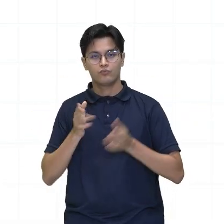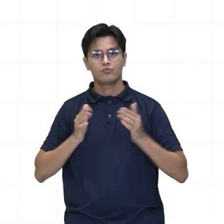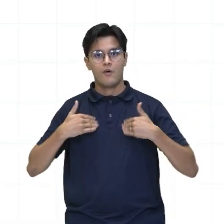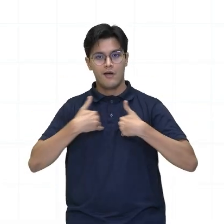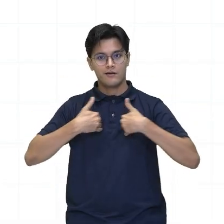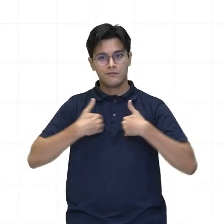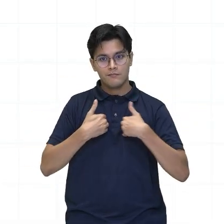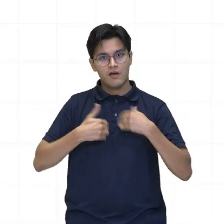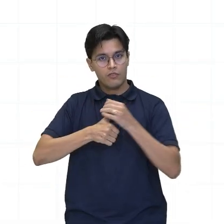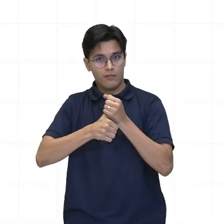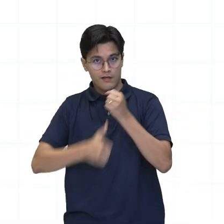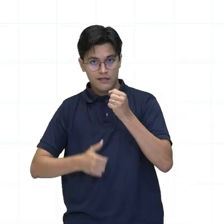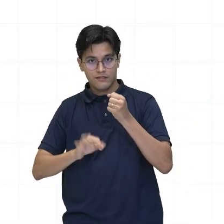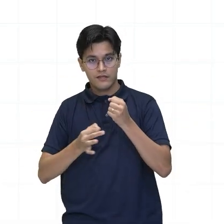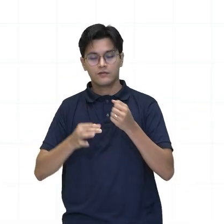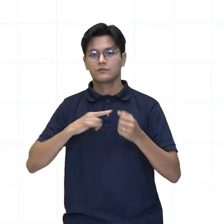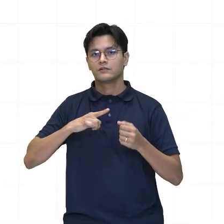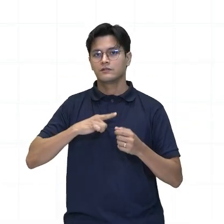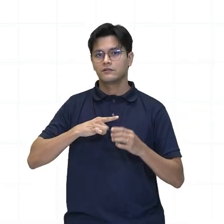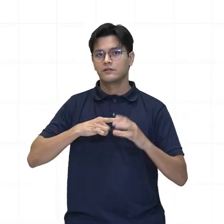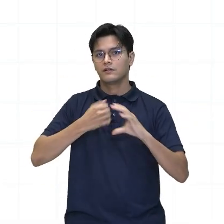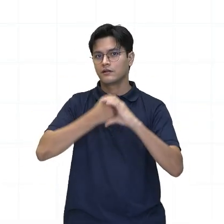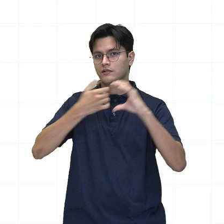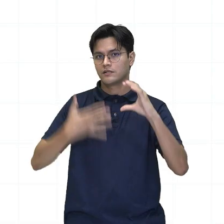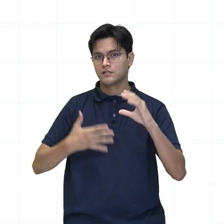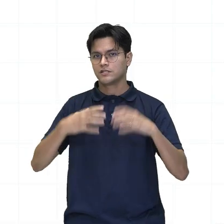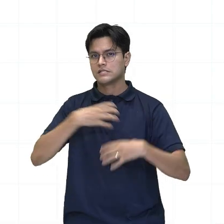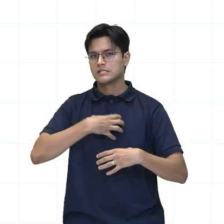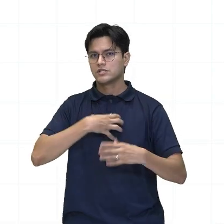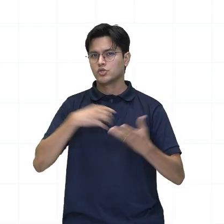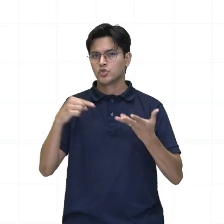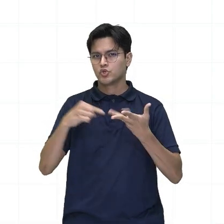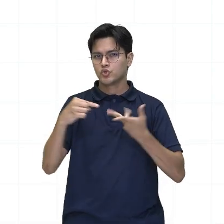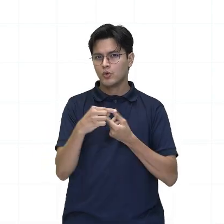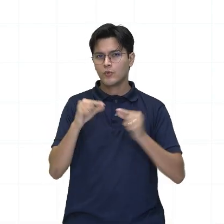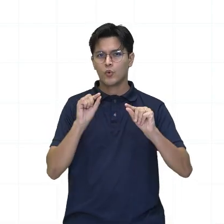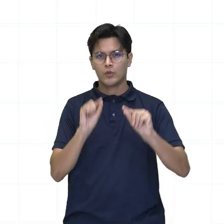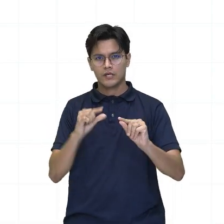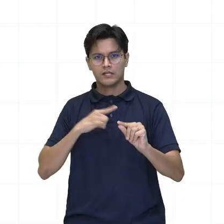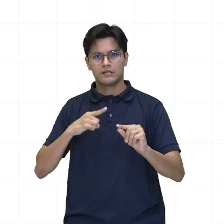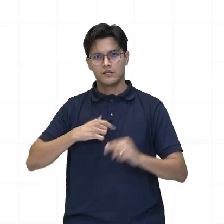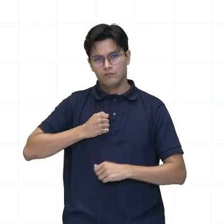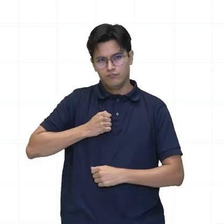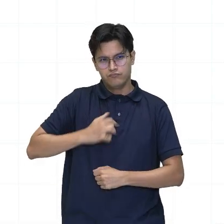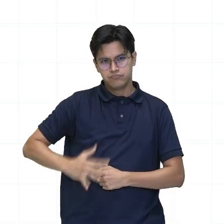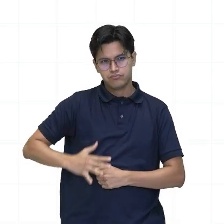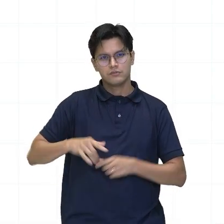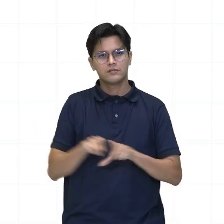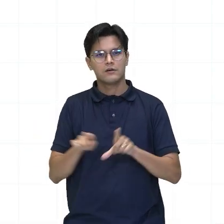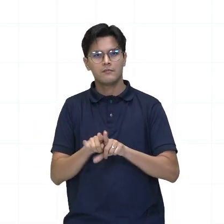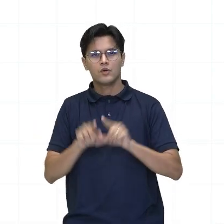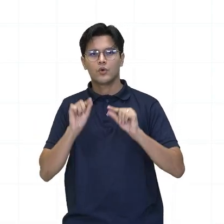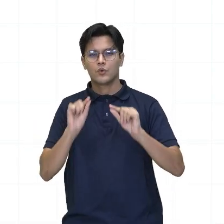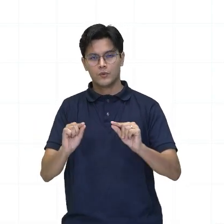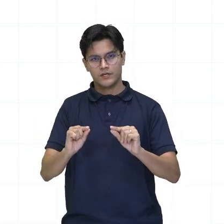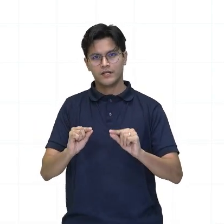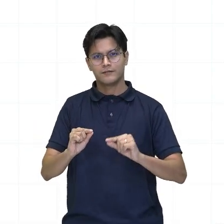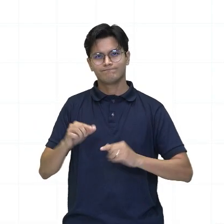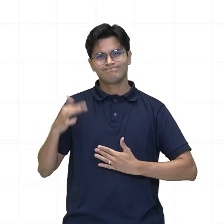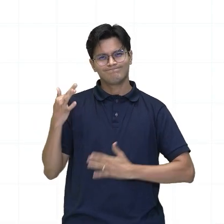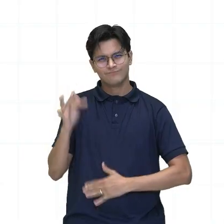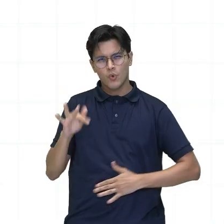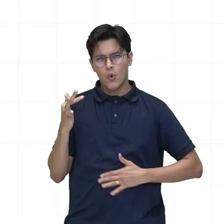temos diarreia, cólicas abdominais e náuseas, tá? Todas essas doenças